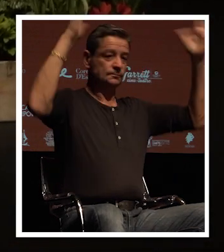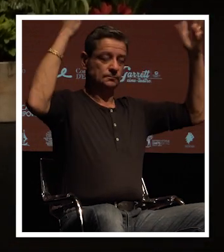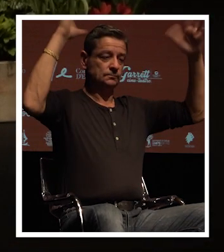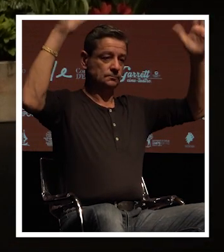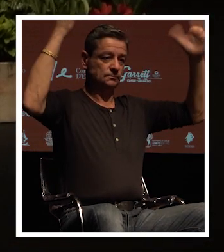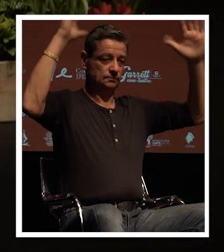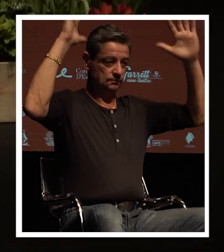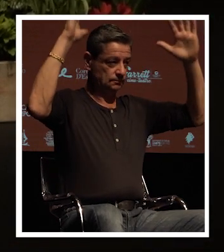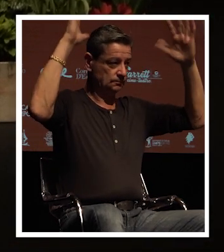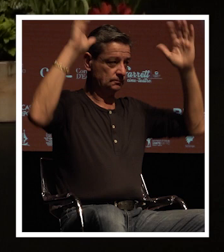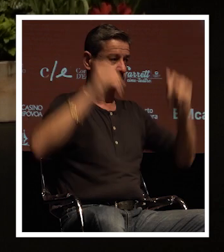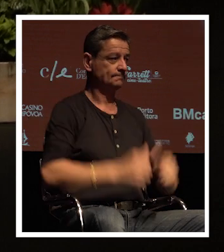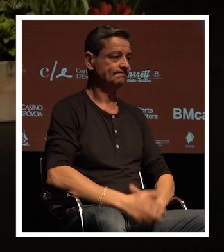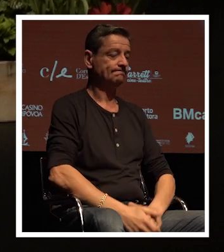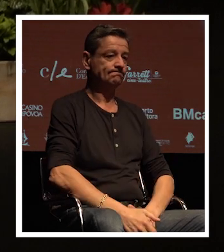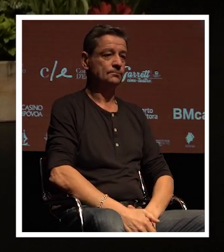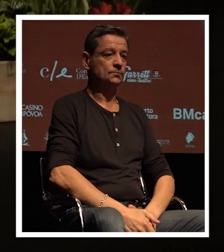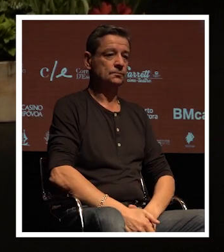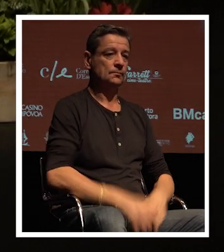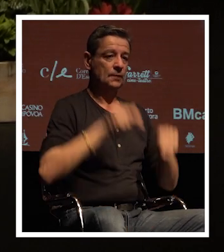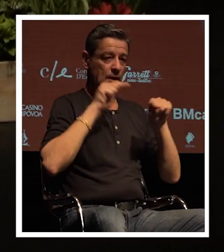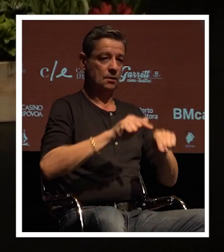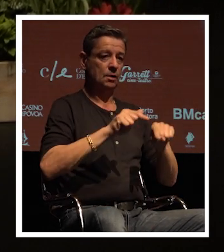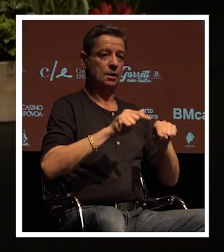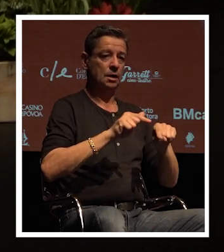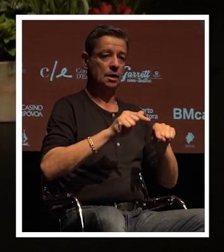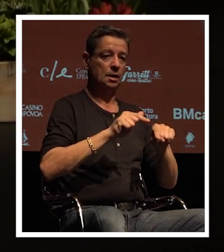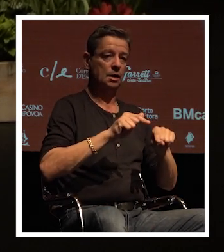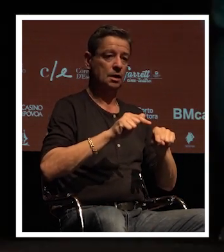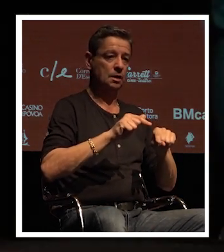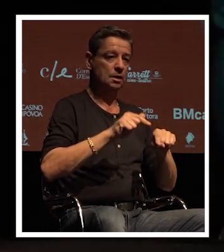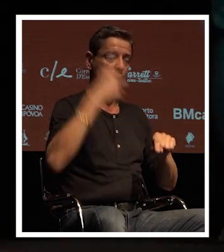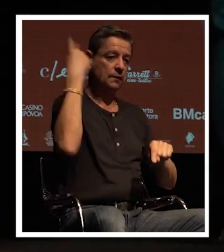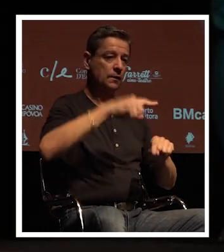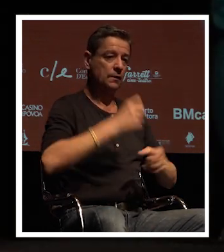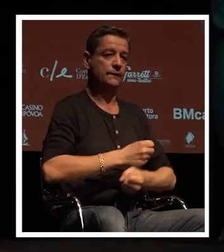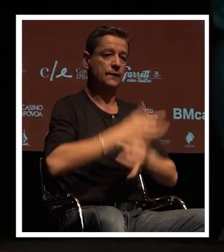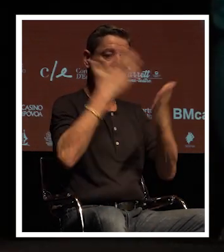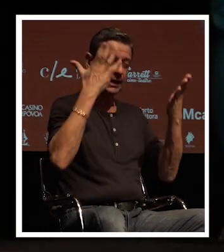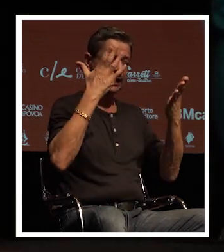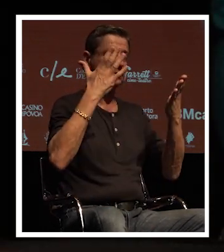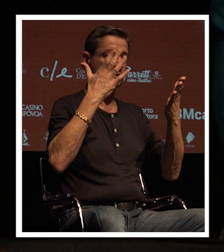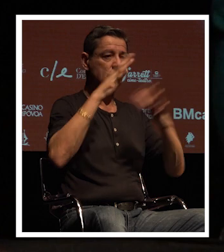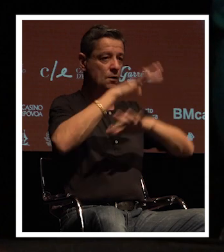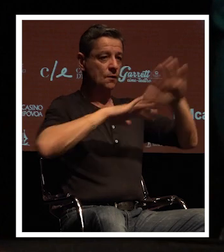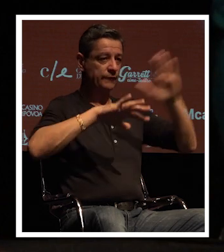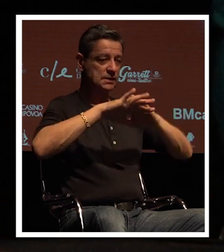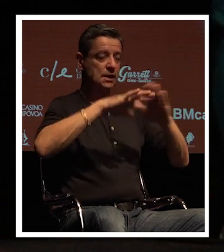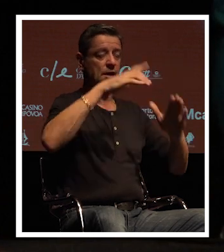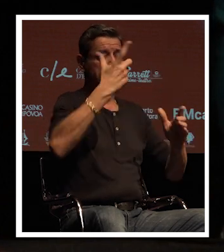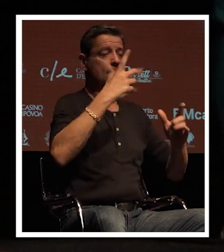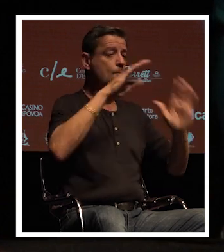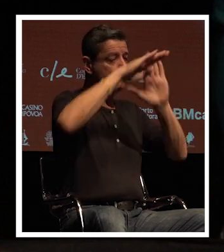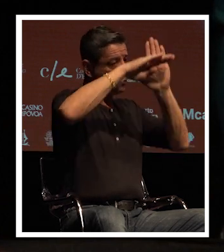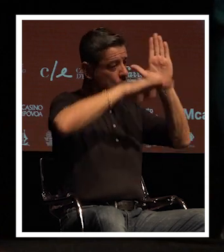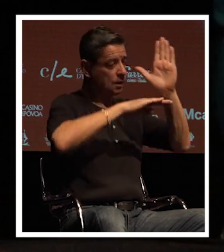palmas e tocava contrabaixo com ele em várias ocasiões ele fazia um talk show e